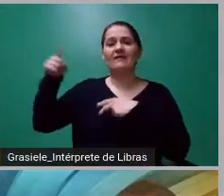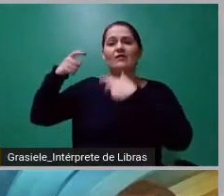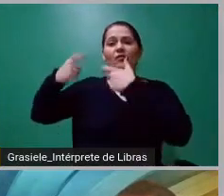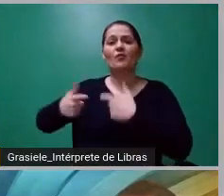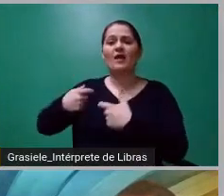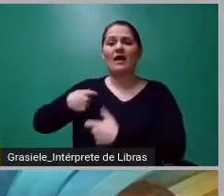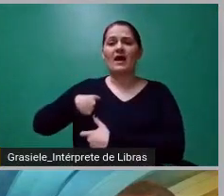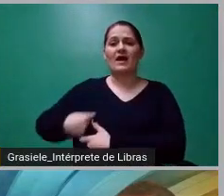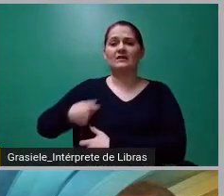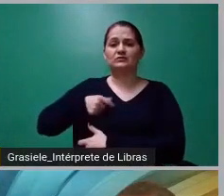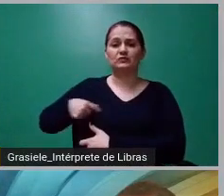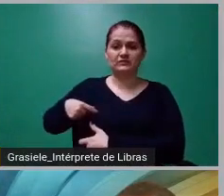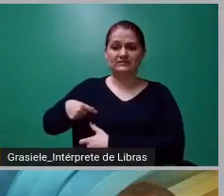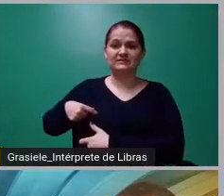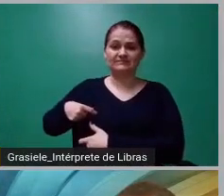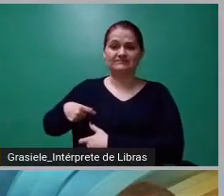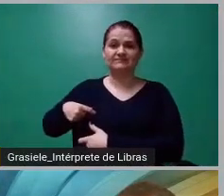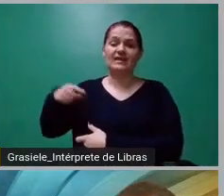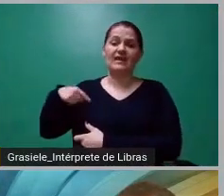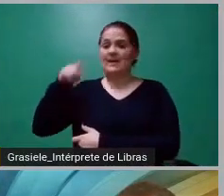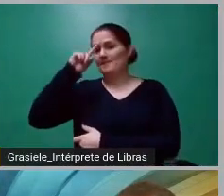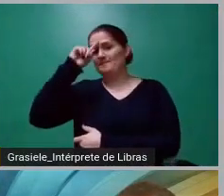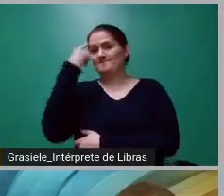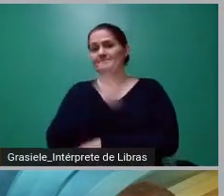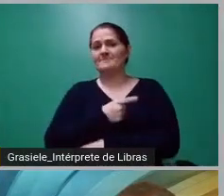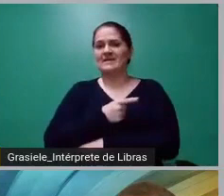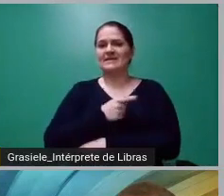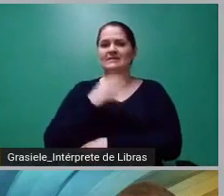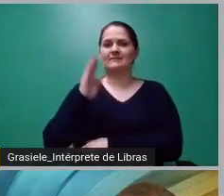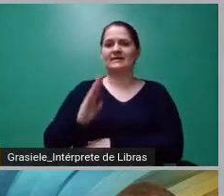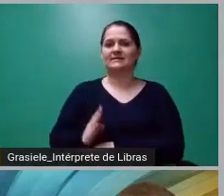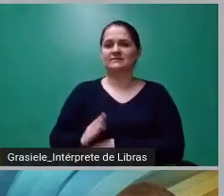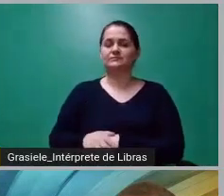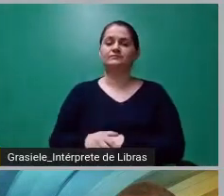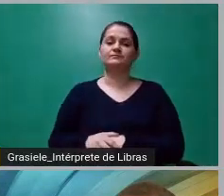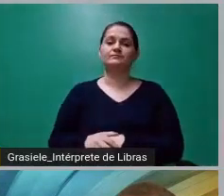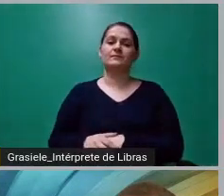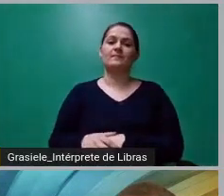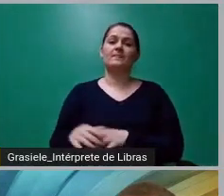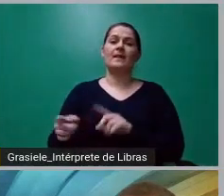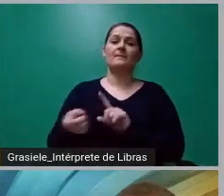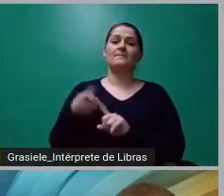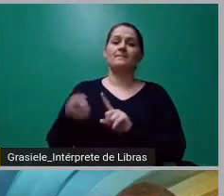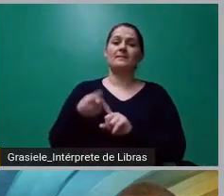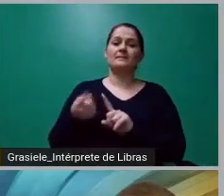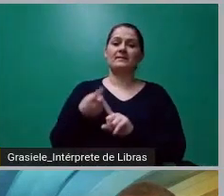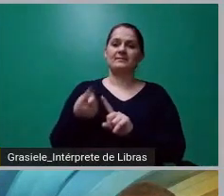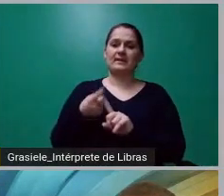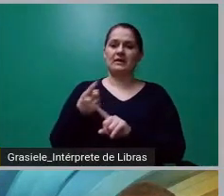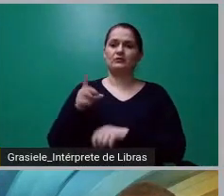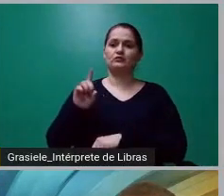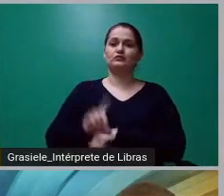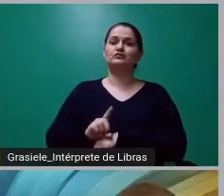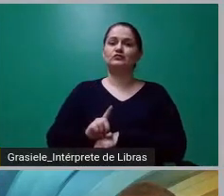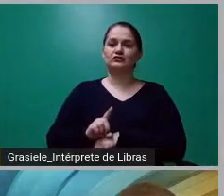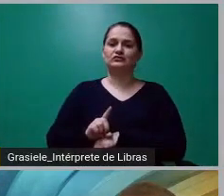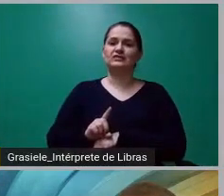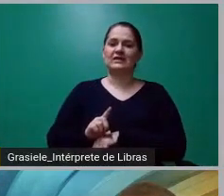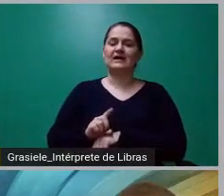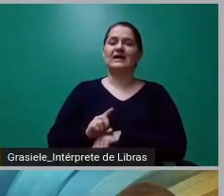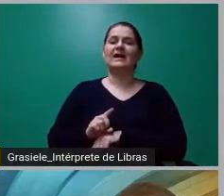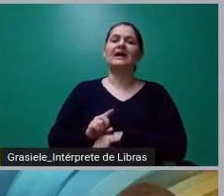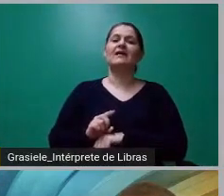ter uma ideia do privilégio do mercado, logo no primeiro dia útil da pandemia aqui no Brasil, dia 23 de março